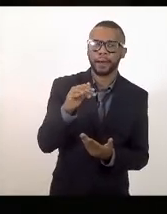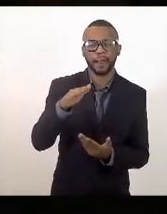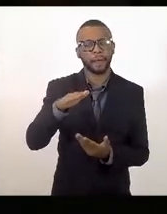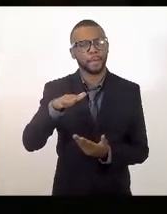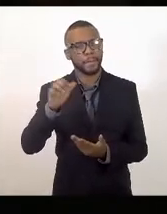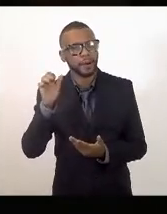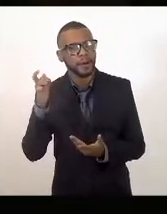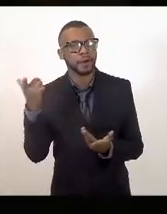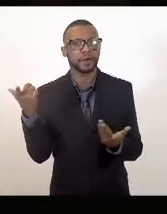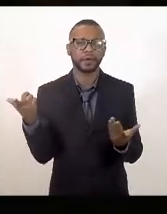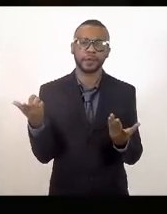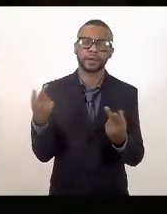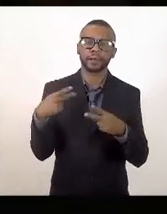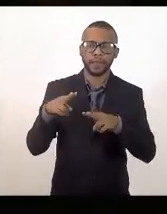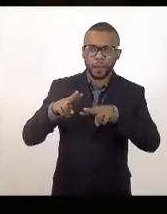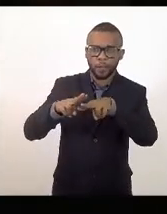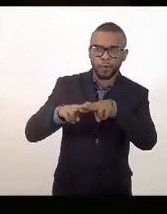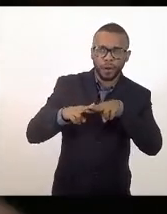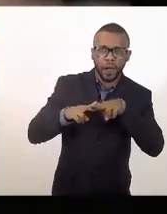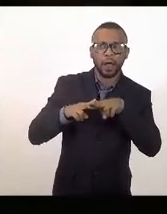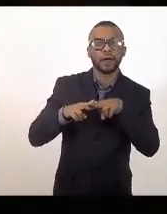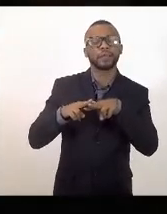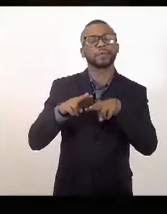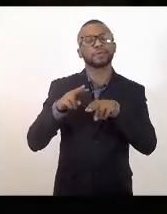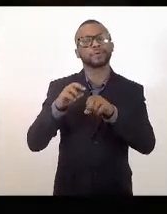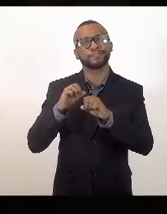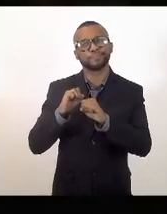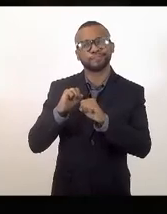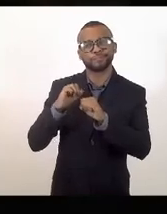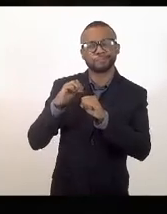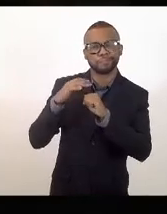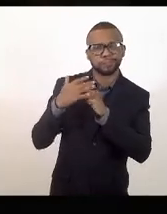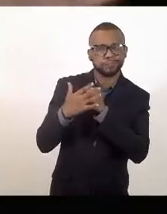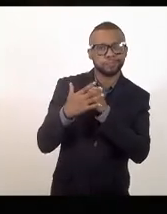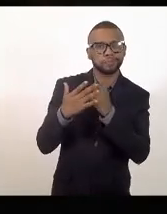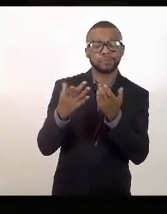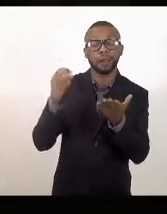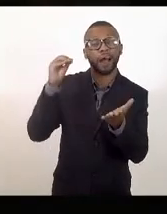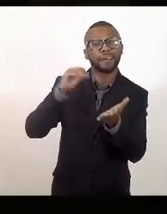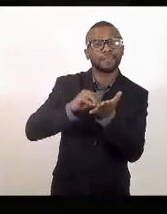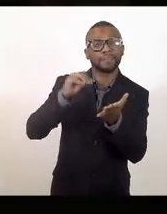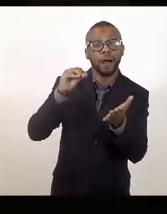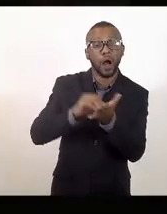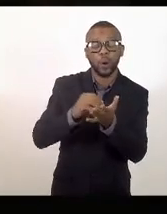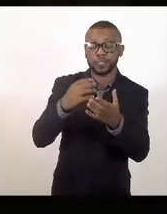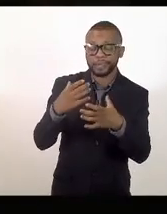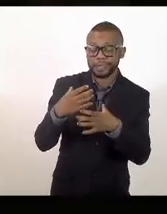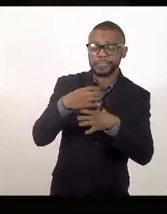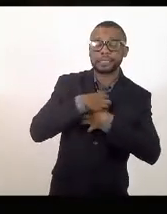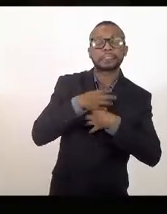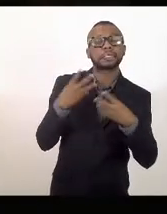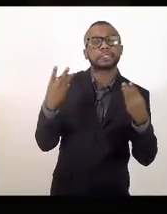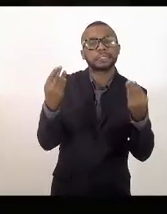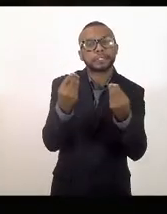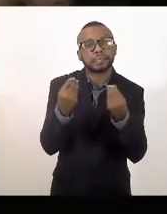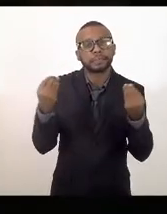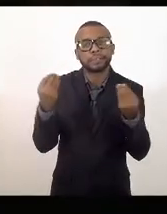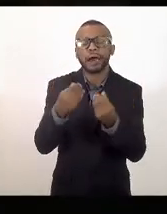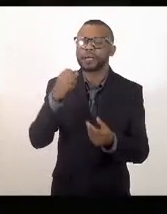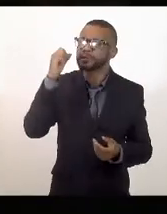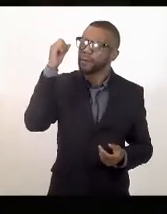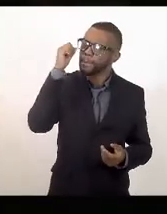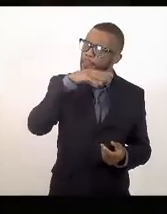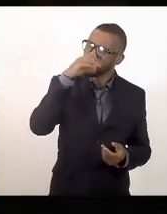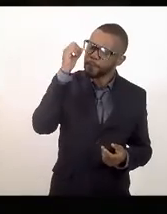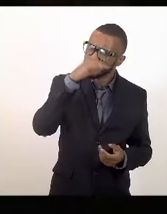por conta de uma insensibilidade e irresponsabilidade de quem